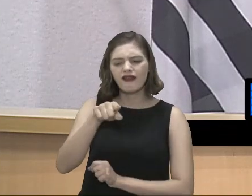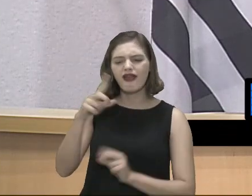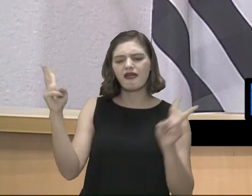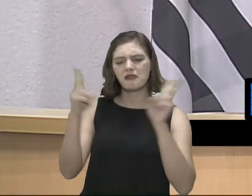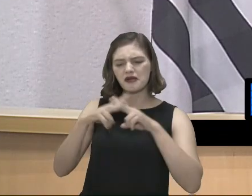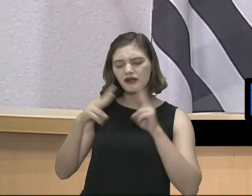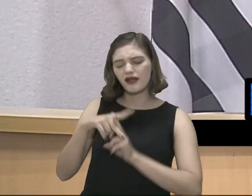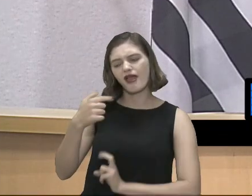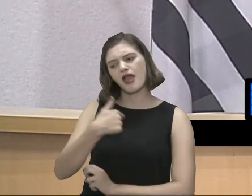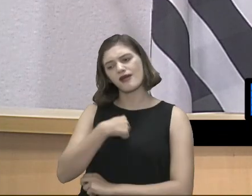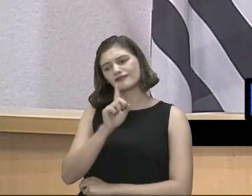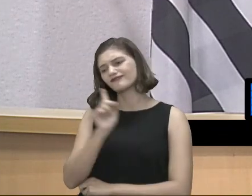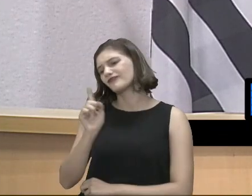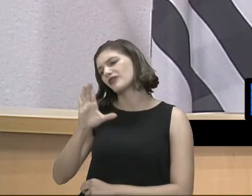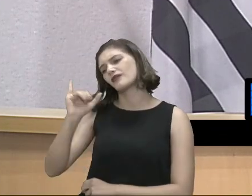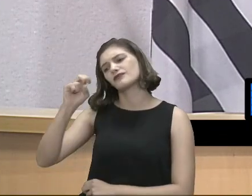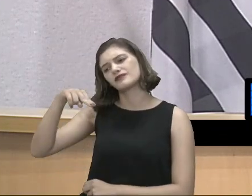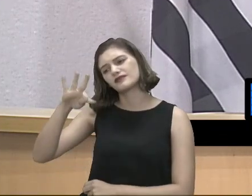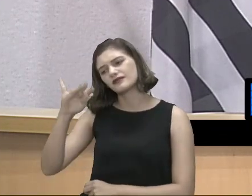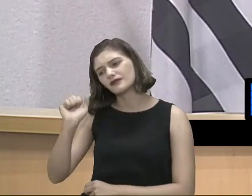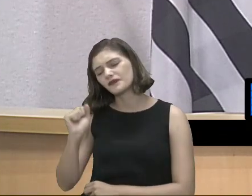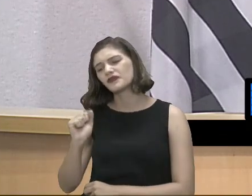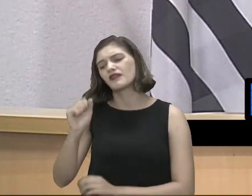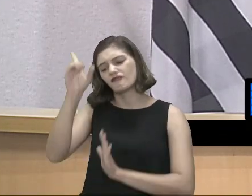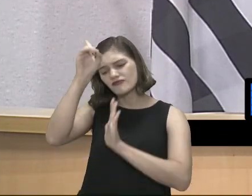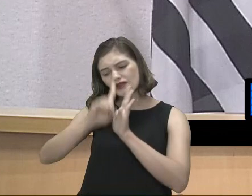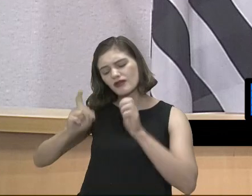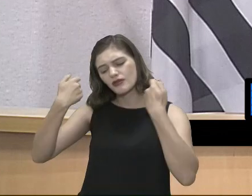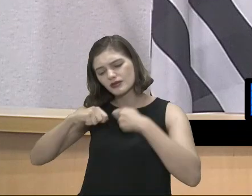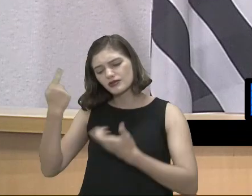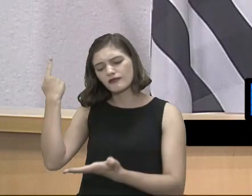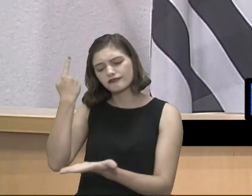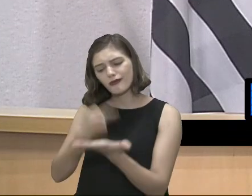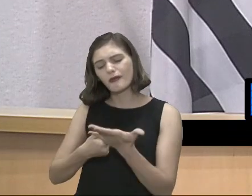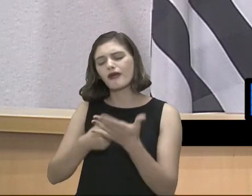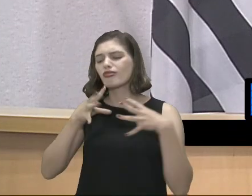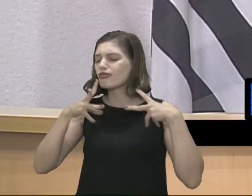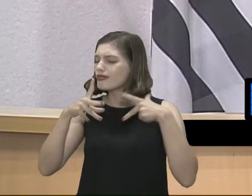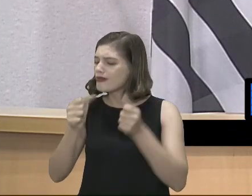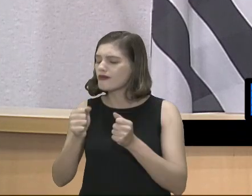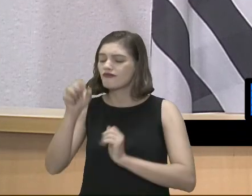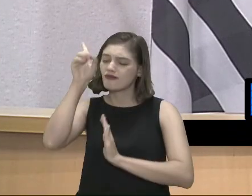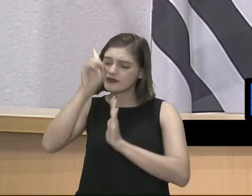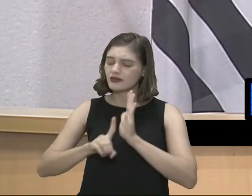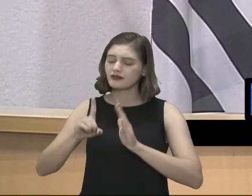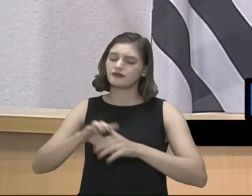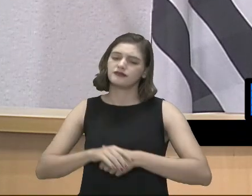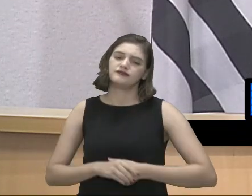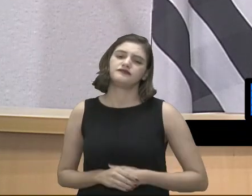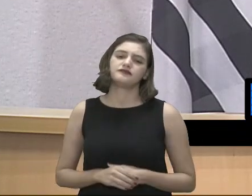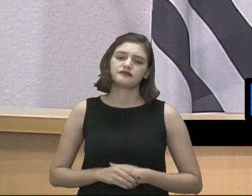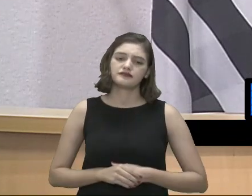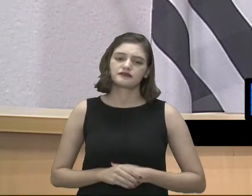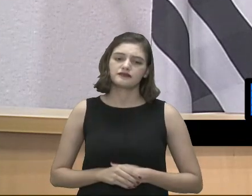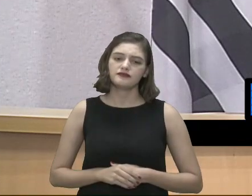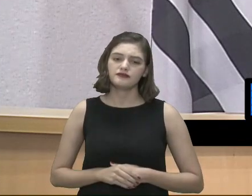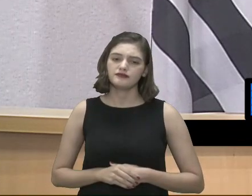Cíntia. Não é. Se é direito, a gente tem que cumprir esse direito, entendeu?